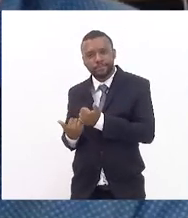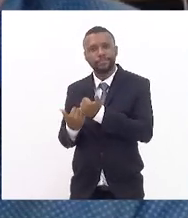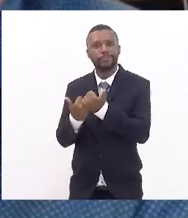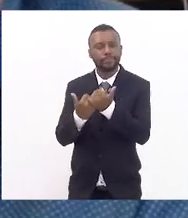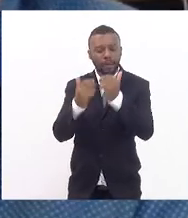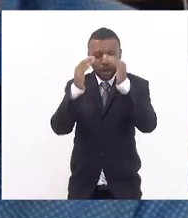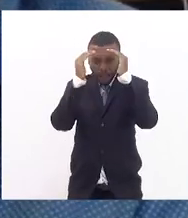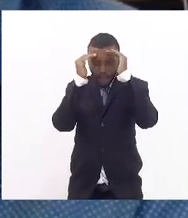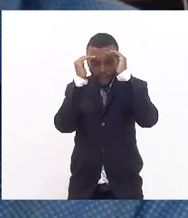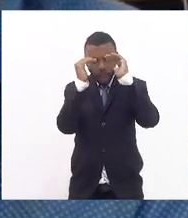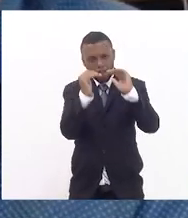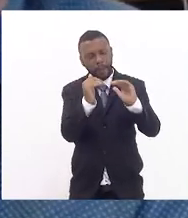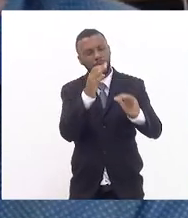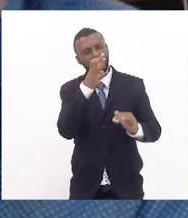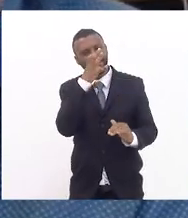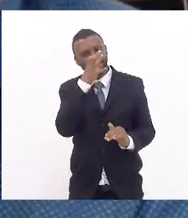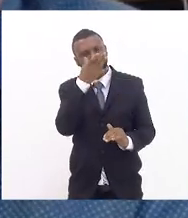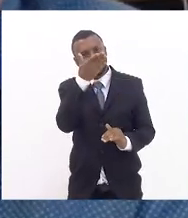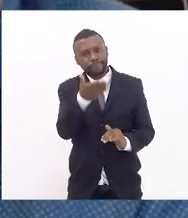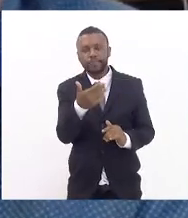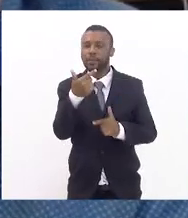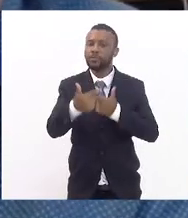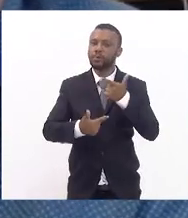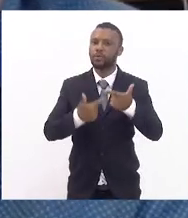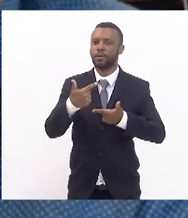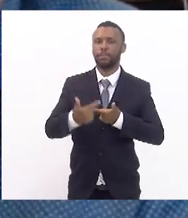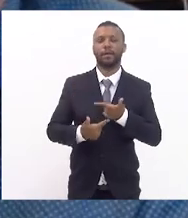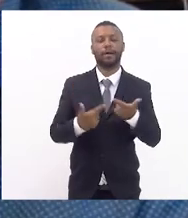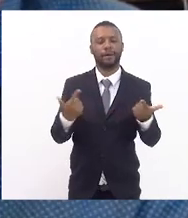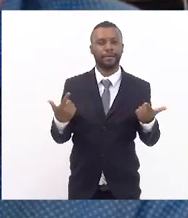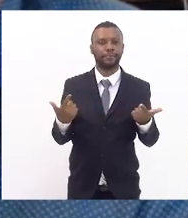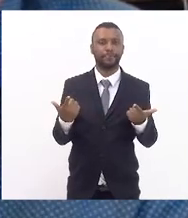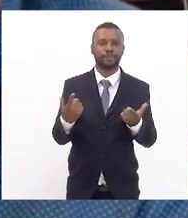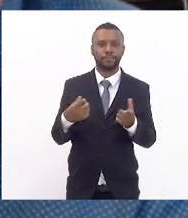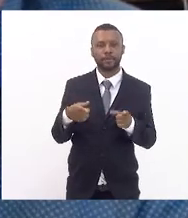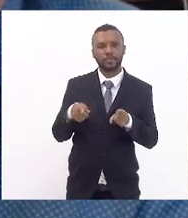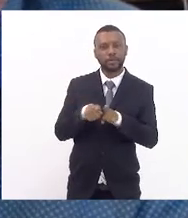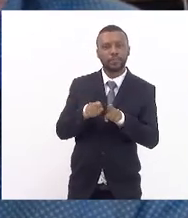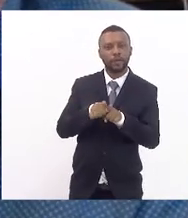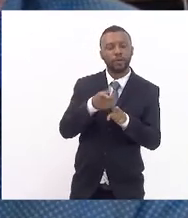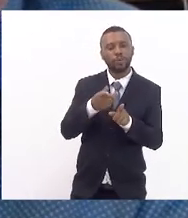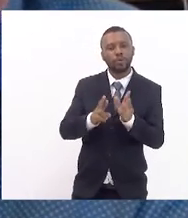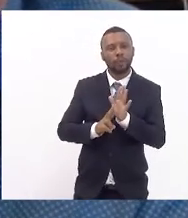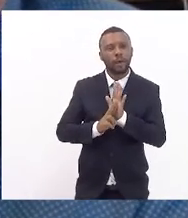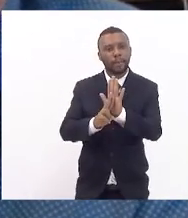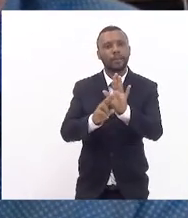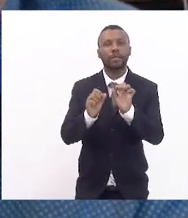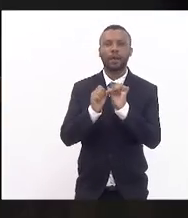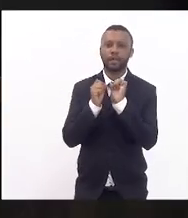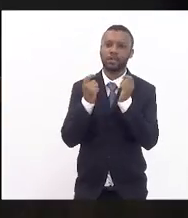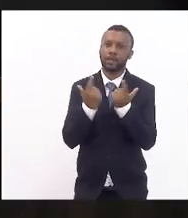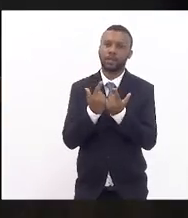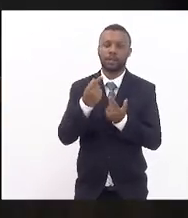respeitamos o senhor pelo seu trabalho e pelo fato do senhor nos representar nessa casa.